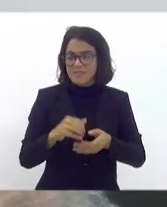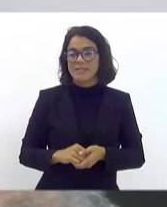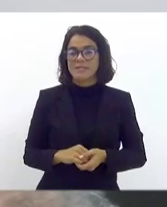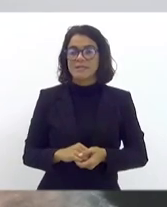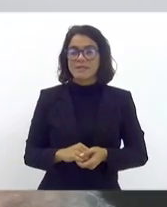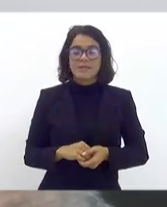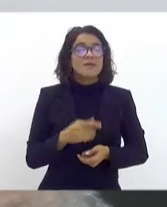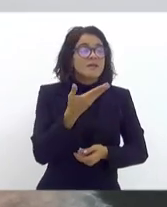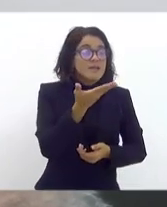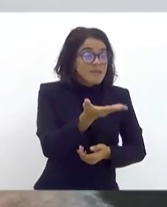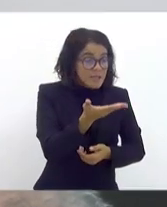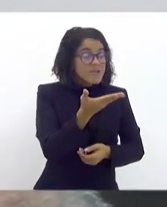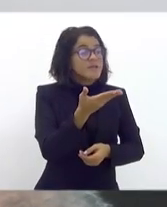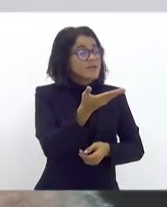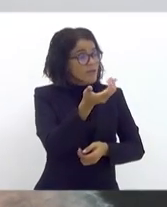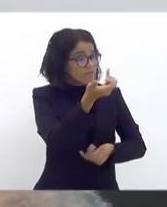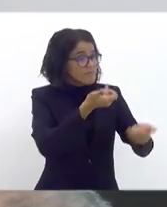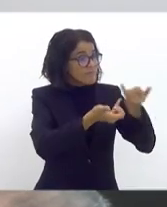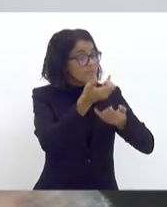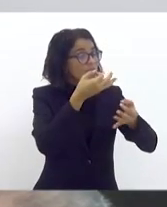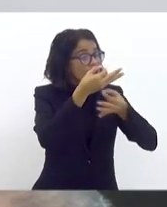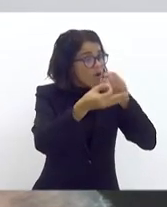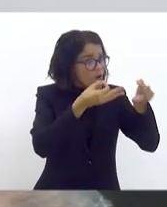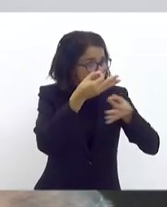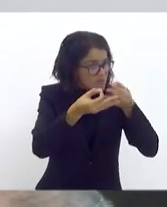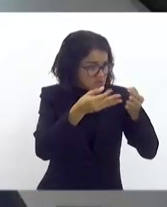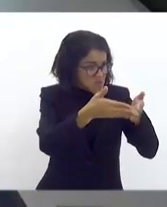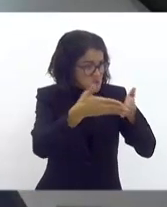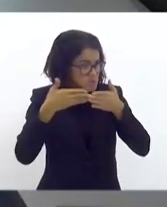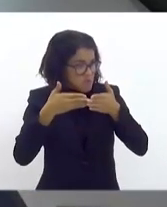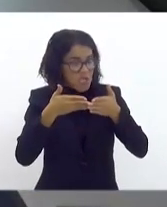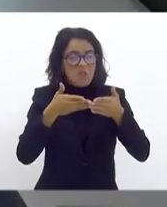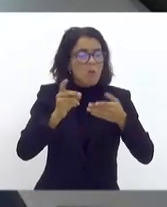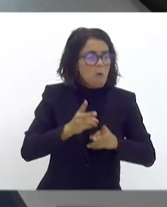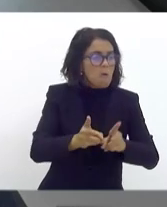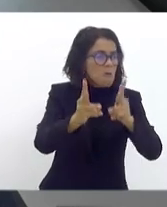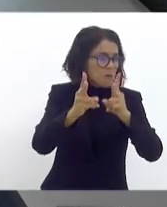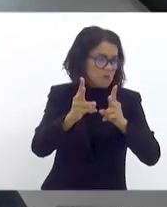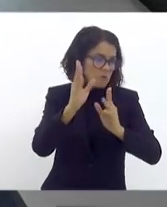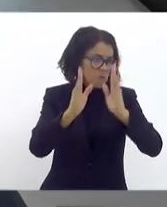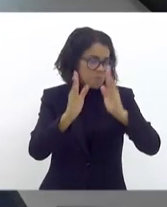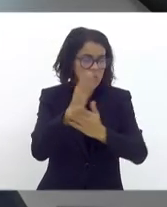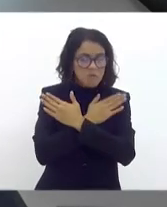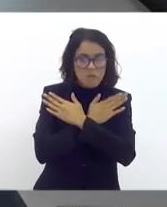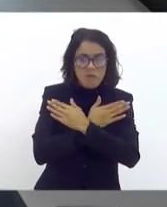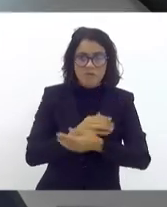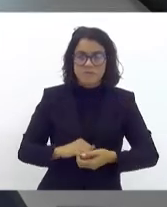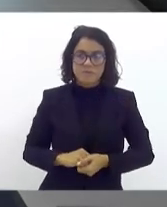Queria ouvir Vossa Excelência a respeito disso também. Acho que tem que suspender, não tem que suspender, a gente continua no recesso ou não continua no